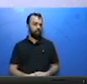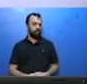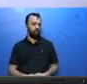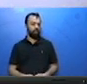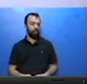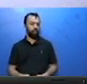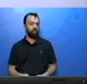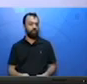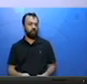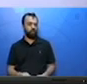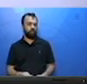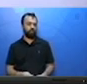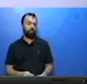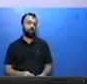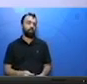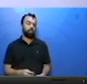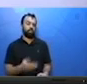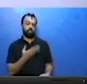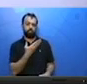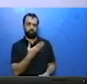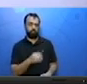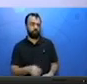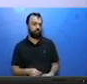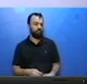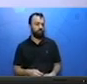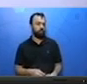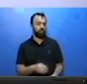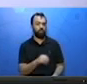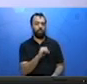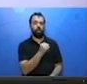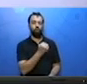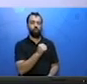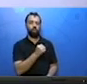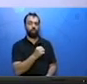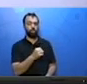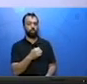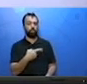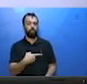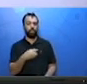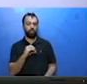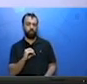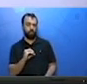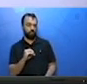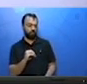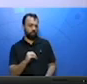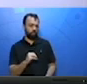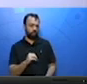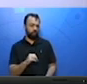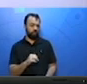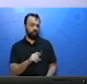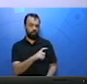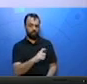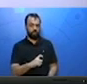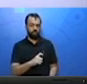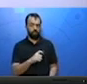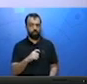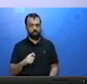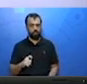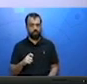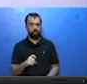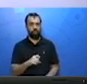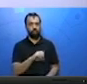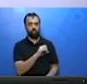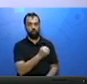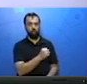o y, o x do D é 0. É x com x. Então, ó, o x do A é